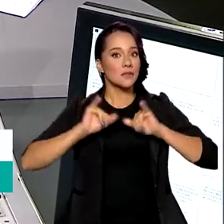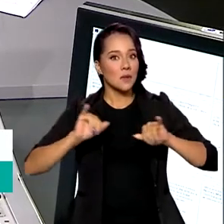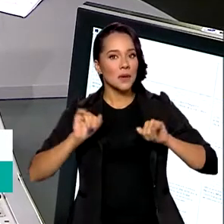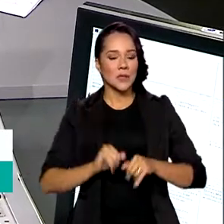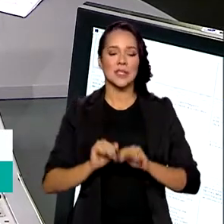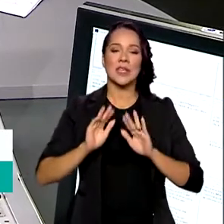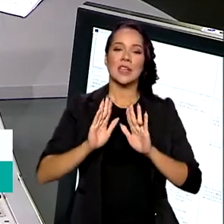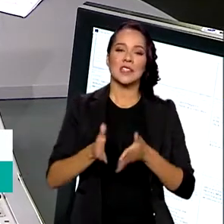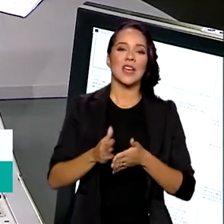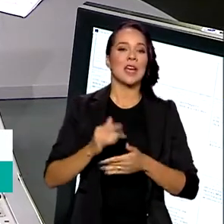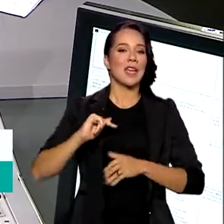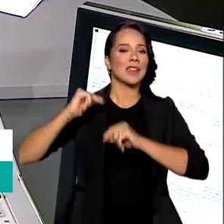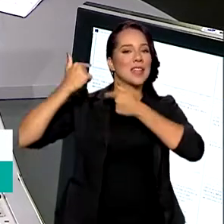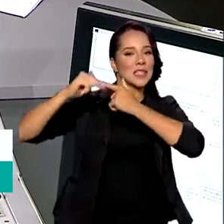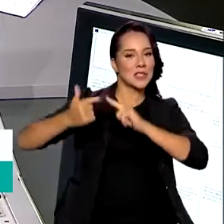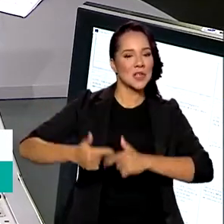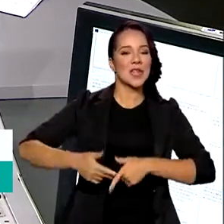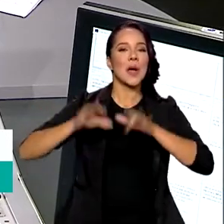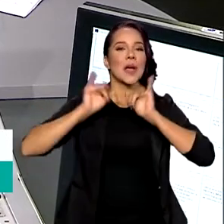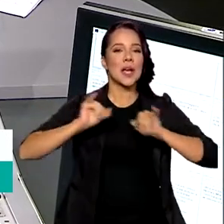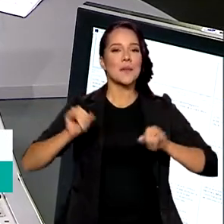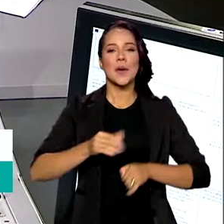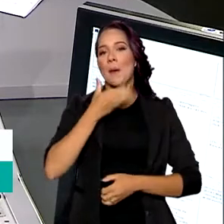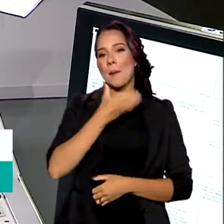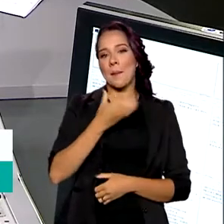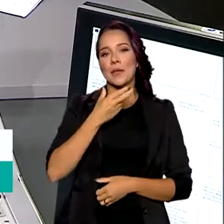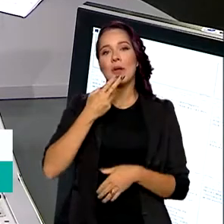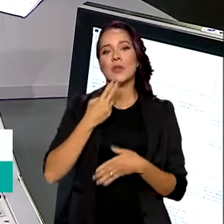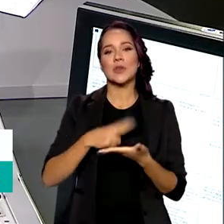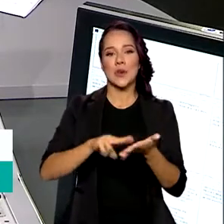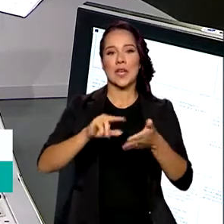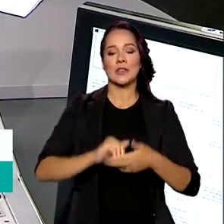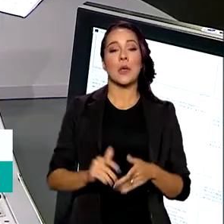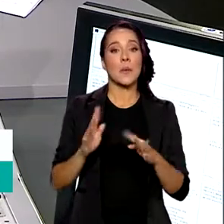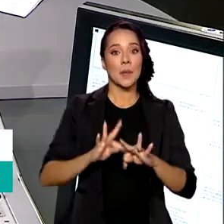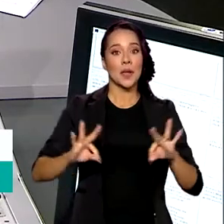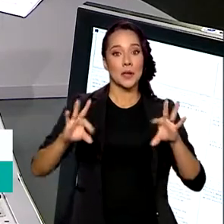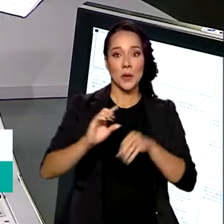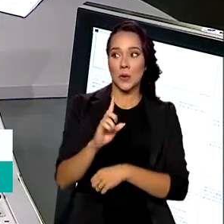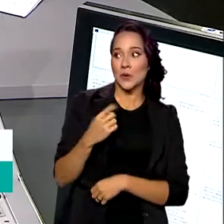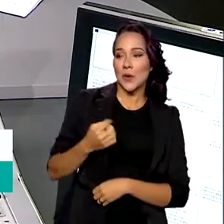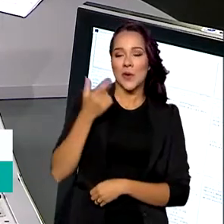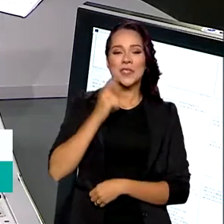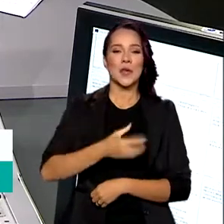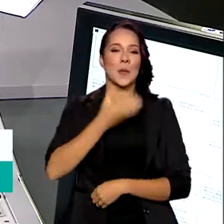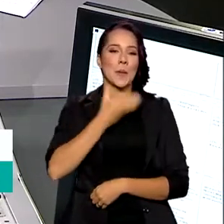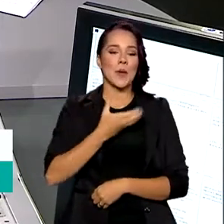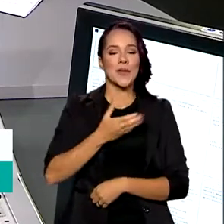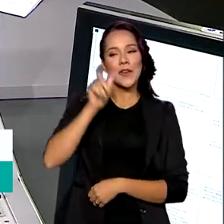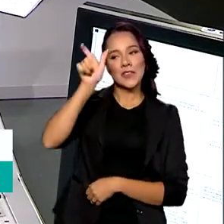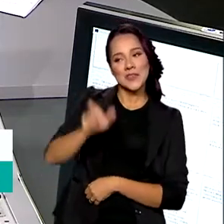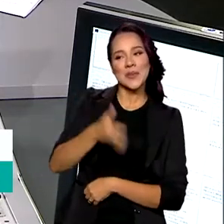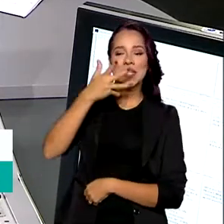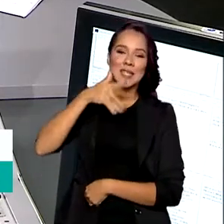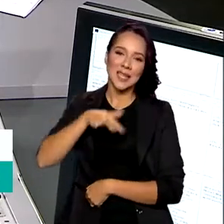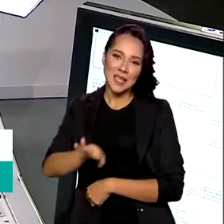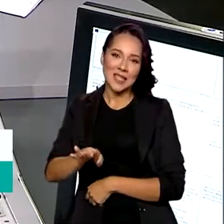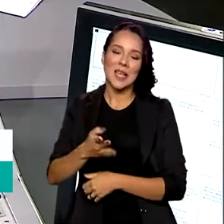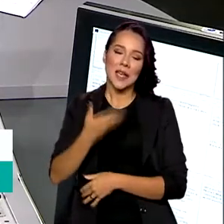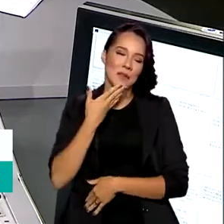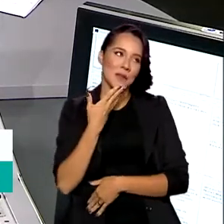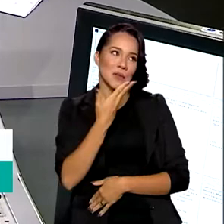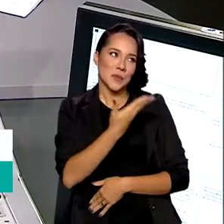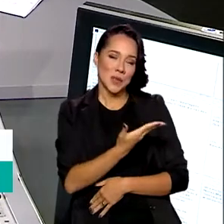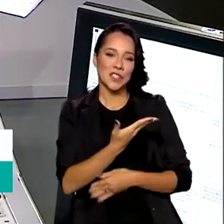já daqui a tradicional campanha Papai Noel dos correios para que todos nós possamos ser o Papai Noel de uma criança que